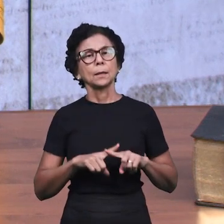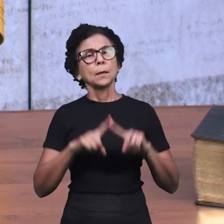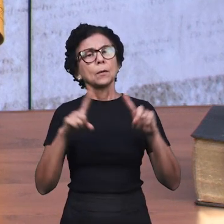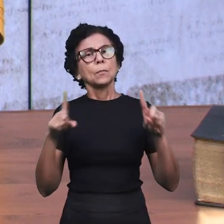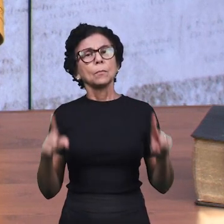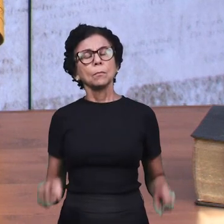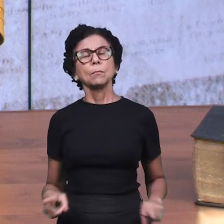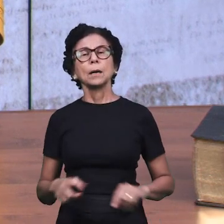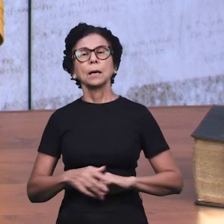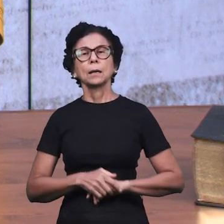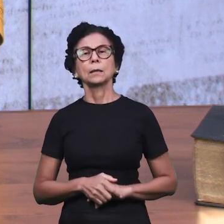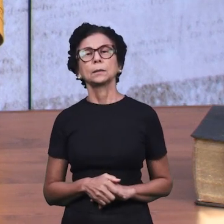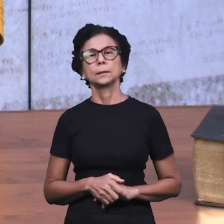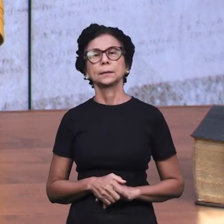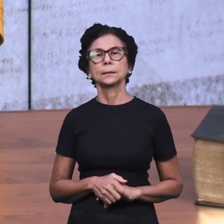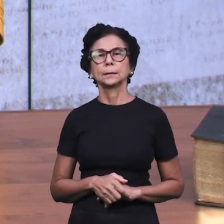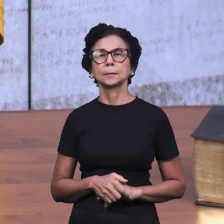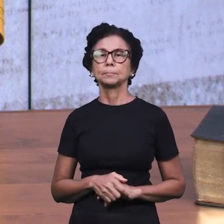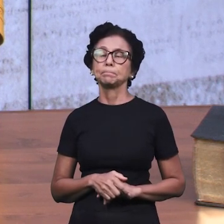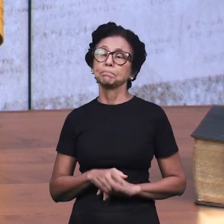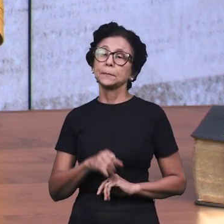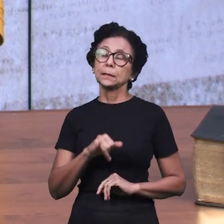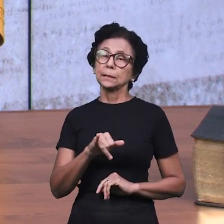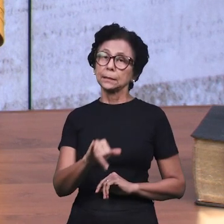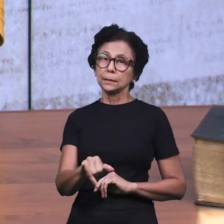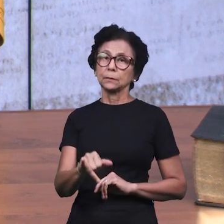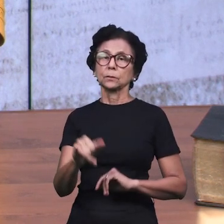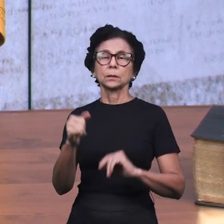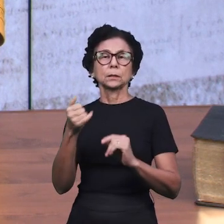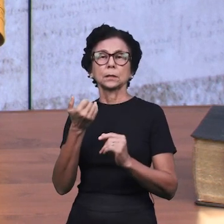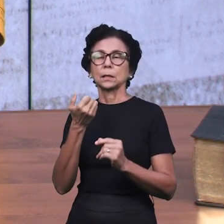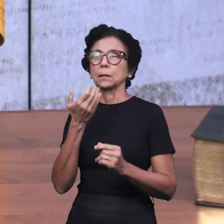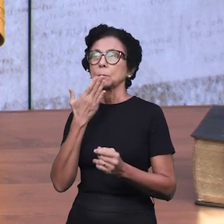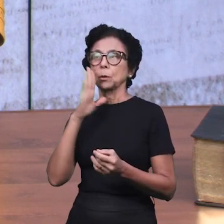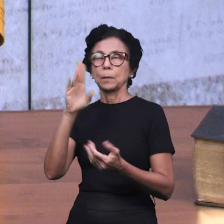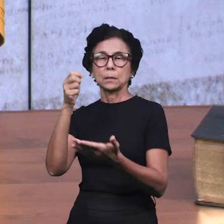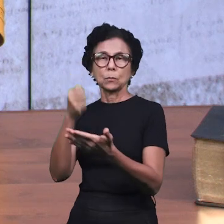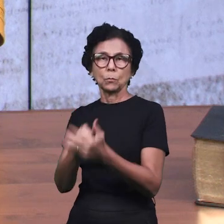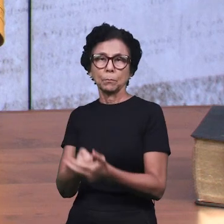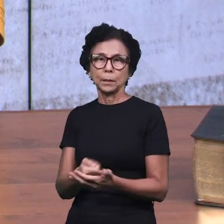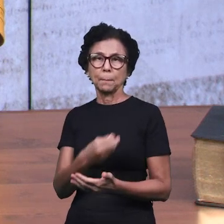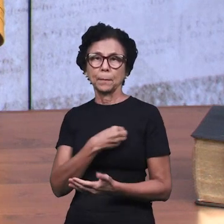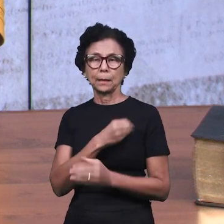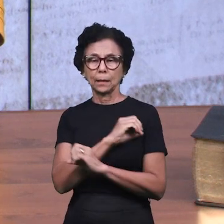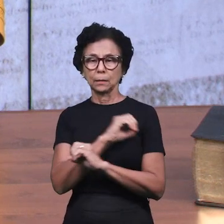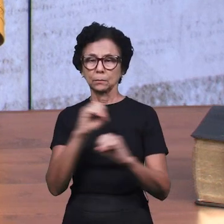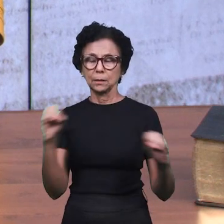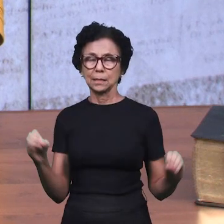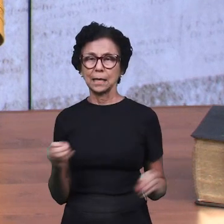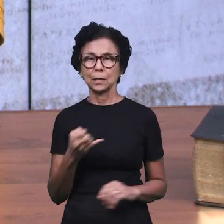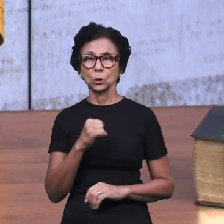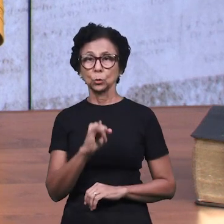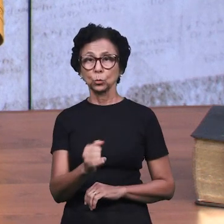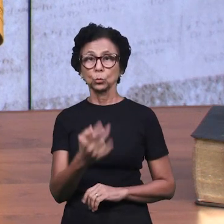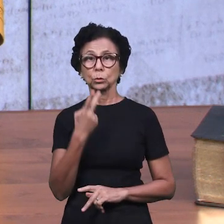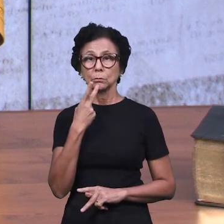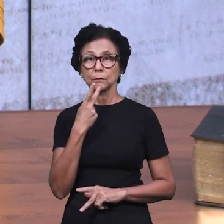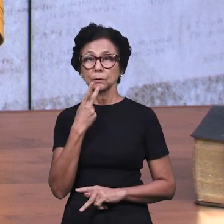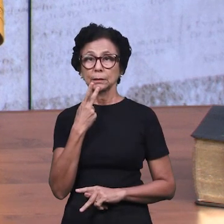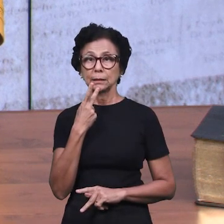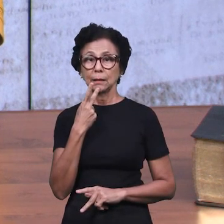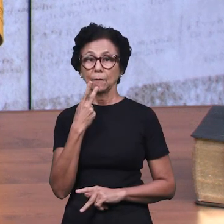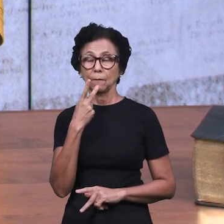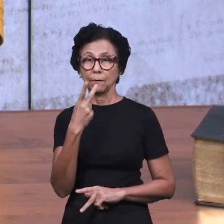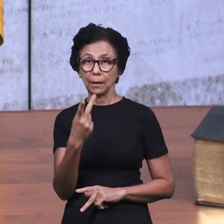de votar, não haverá pecado em ti. O que saiu da tua boca guardarás